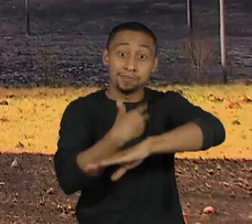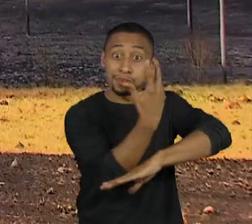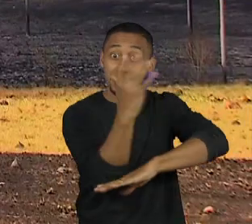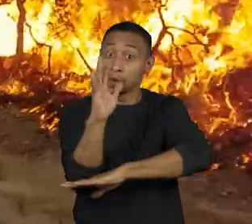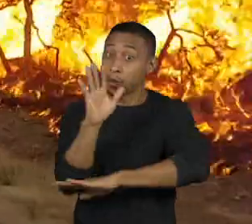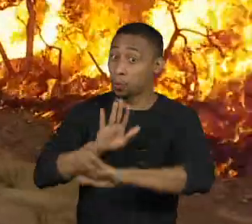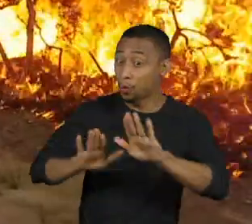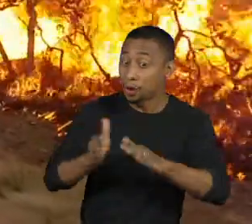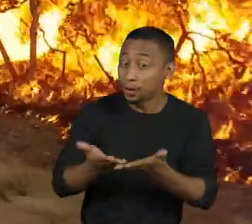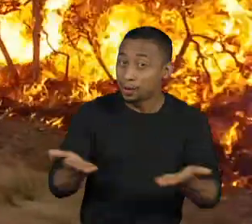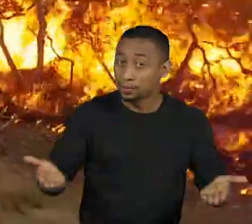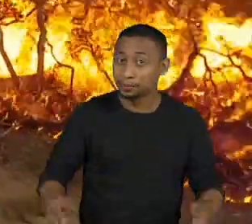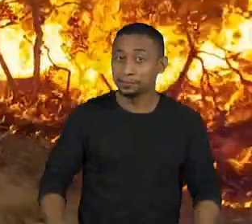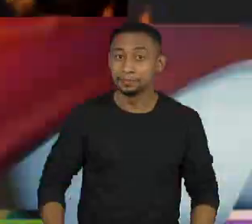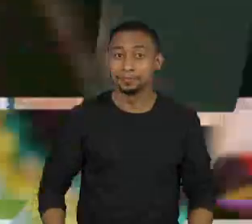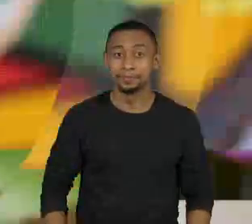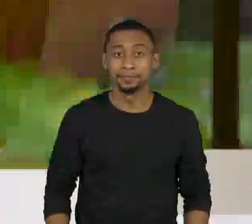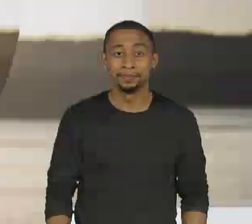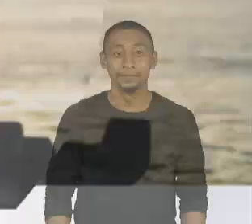ameaçado.